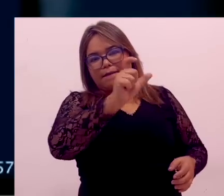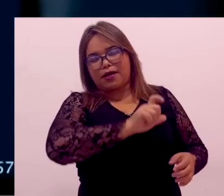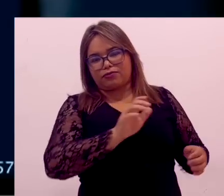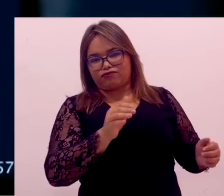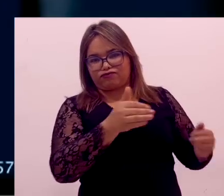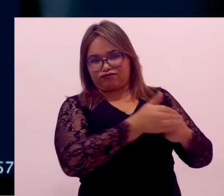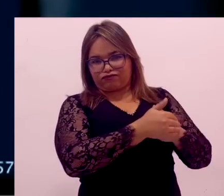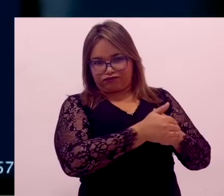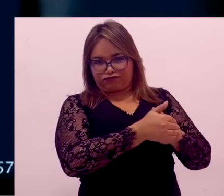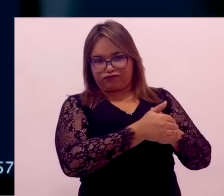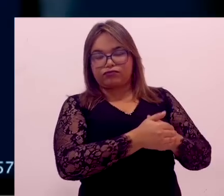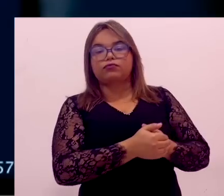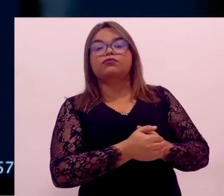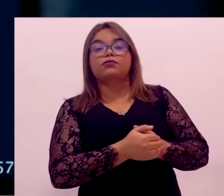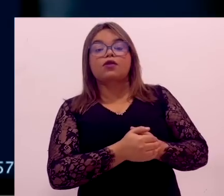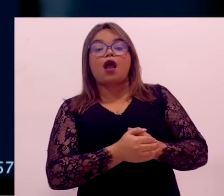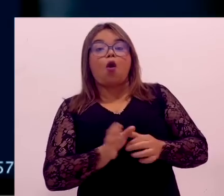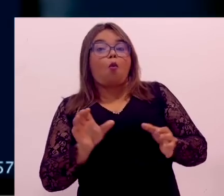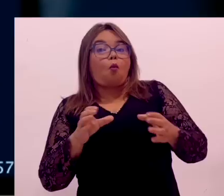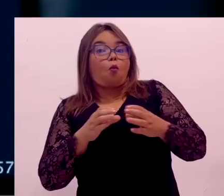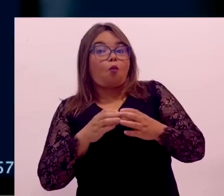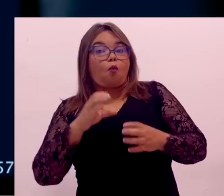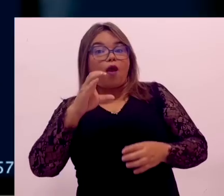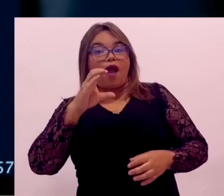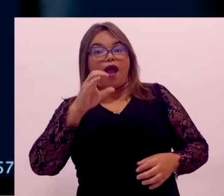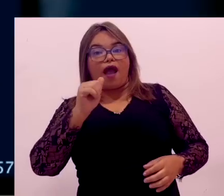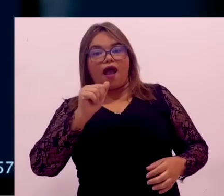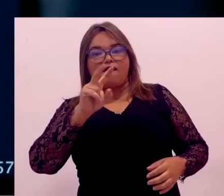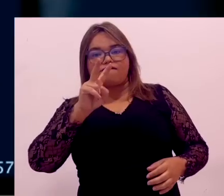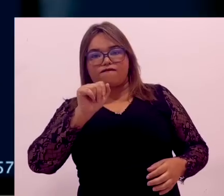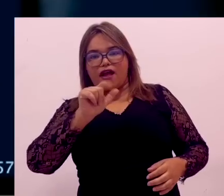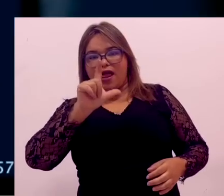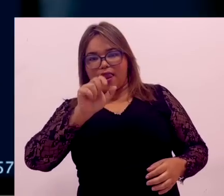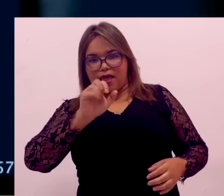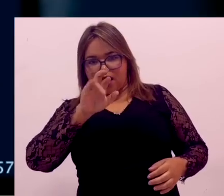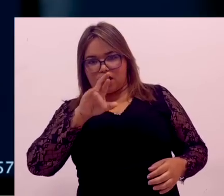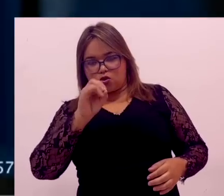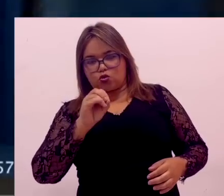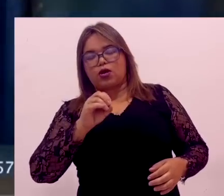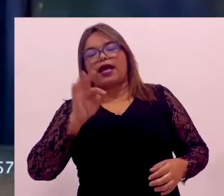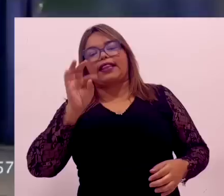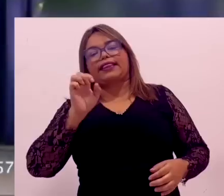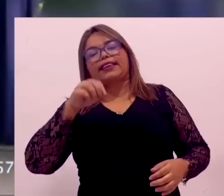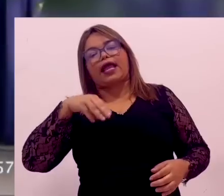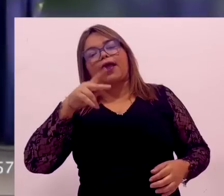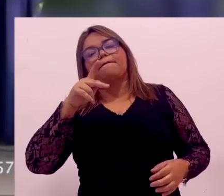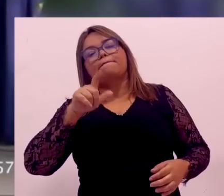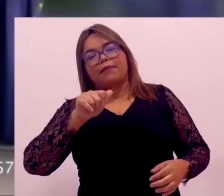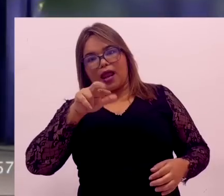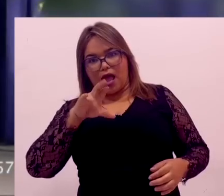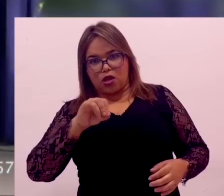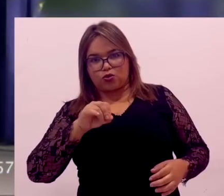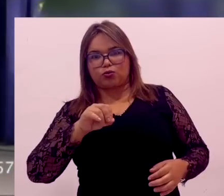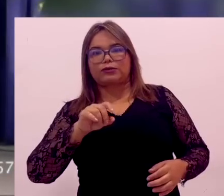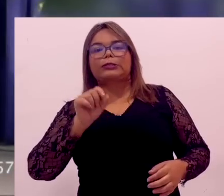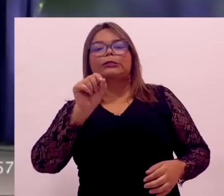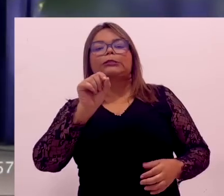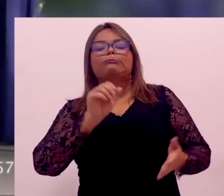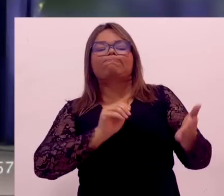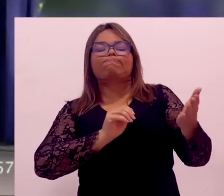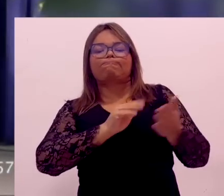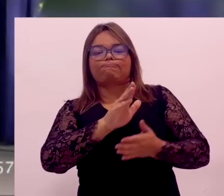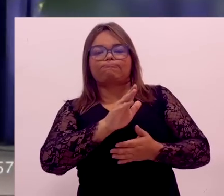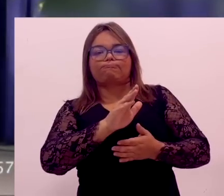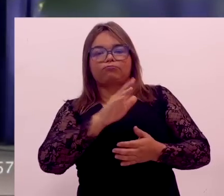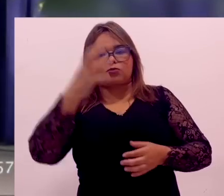E vimos que, eventualmente, os cavaleiros templários foram suprimidos pelo rei da França. No entanto, muitos deles escaparam